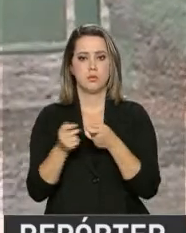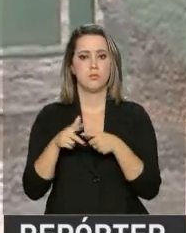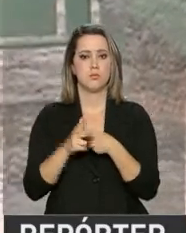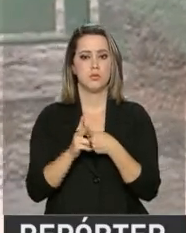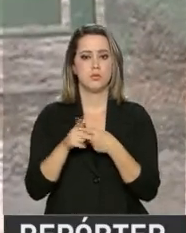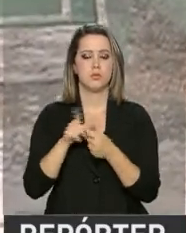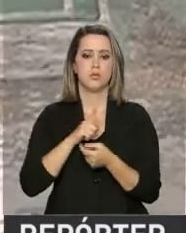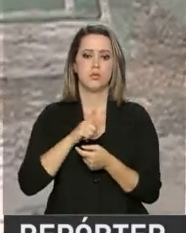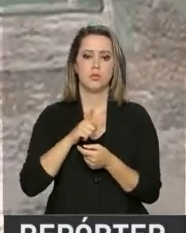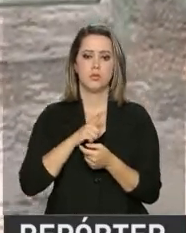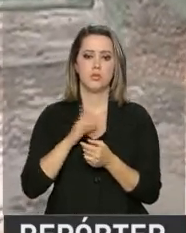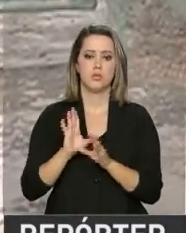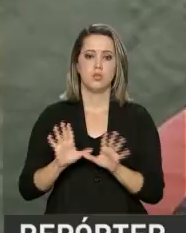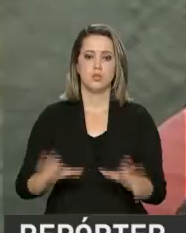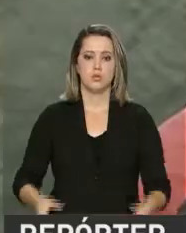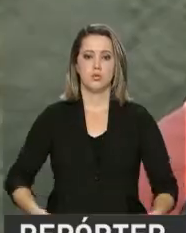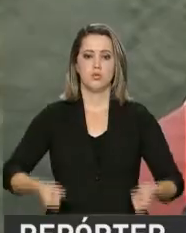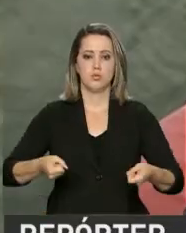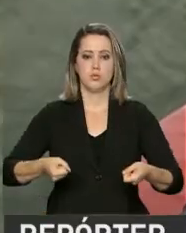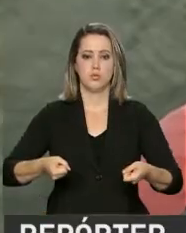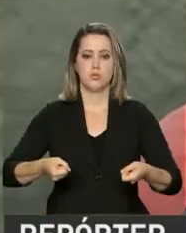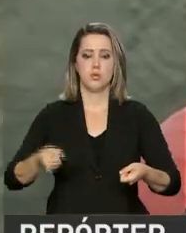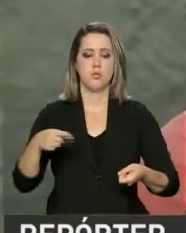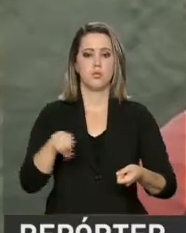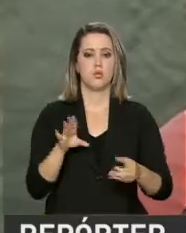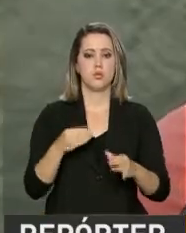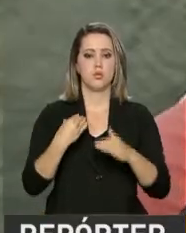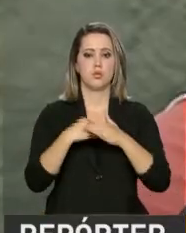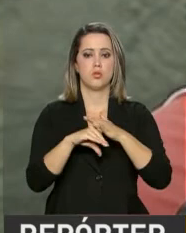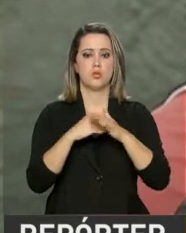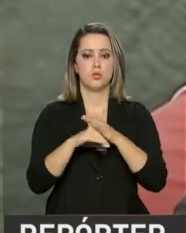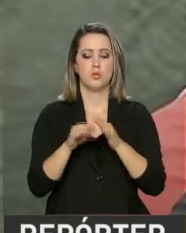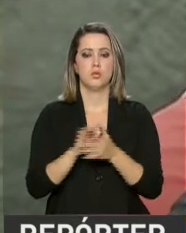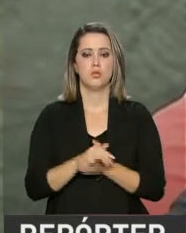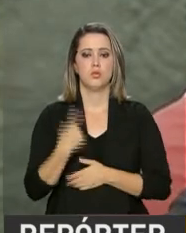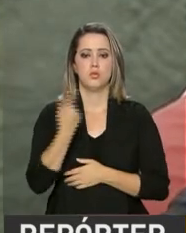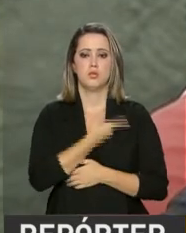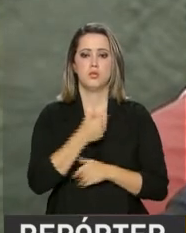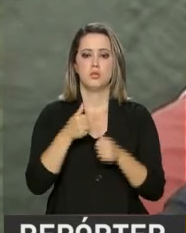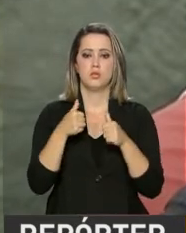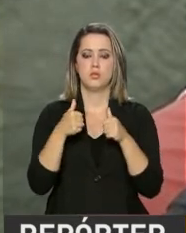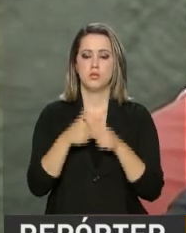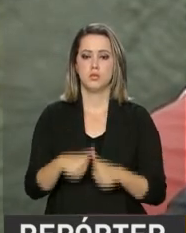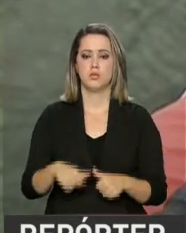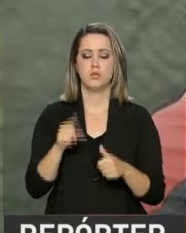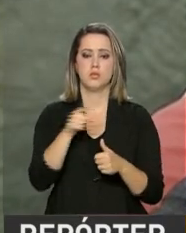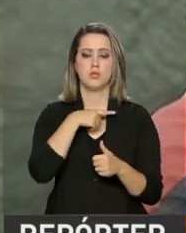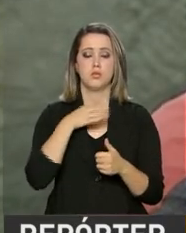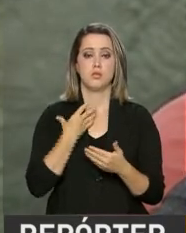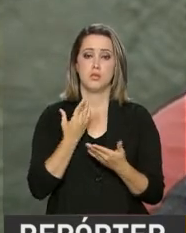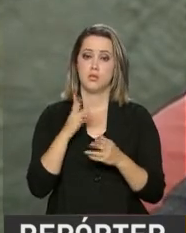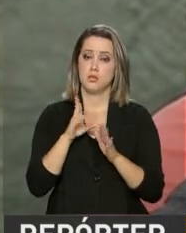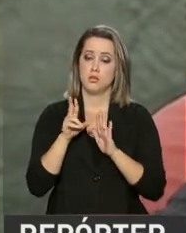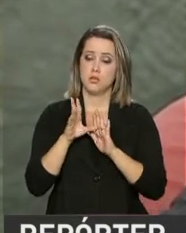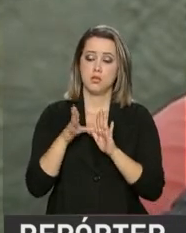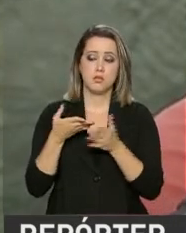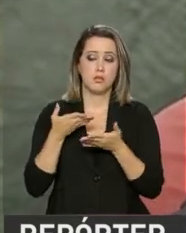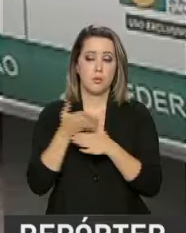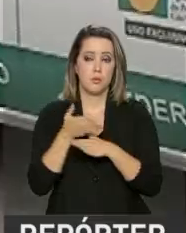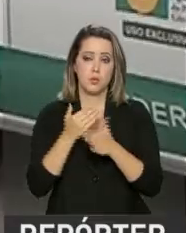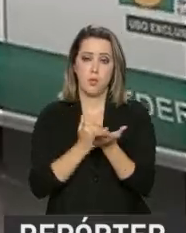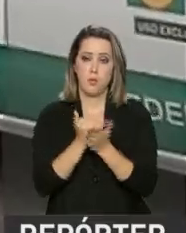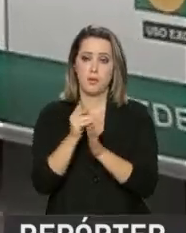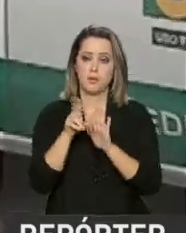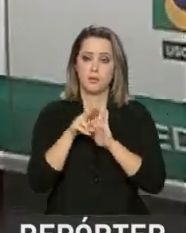tinha botijões guardados no local conversando com serginho legalização aí conheci dill de colocarmos aqui hoje e bem hoje vieram